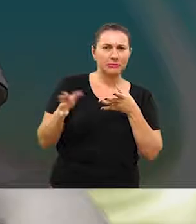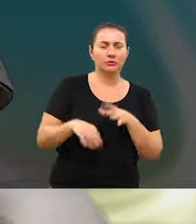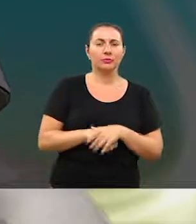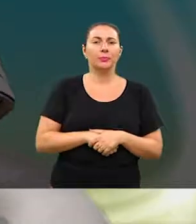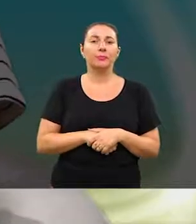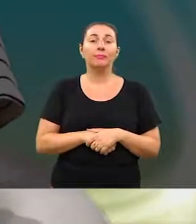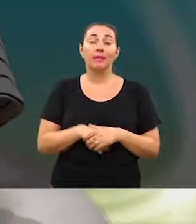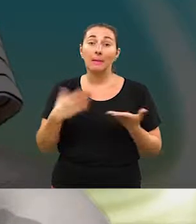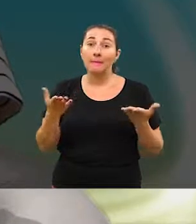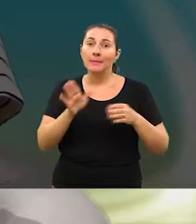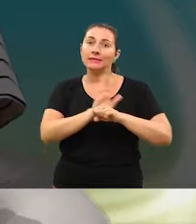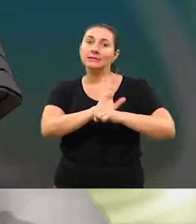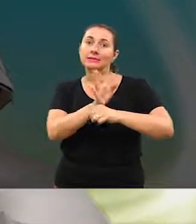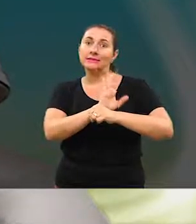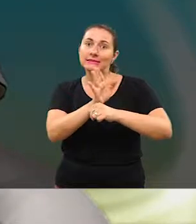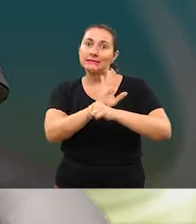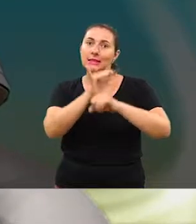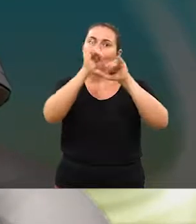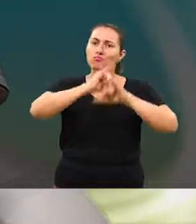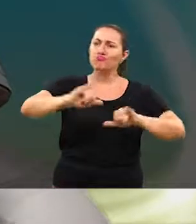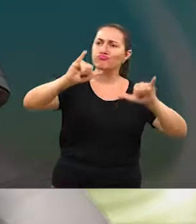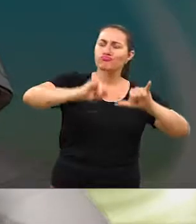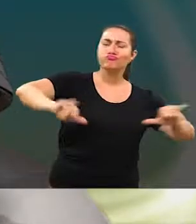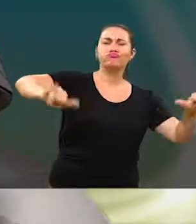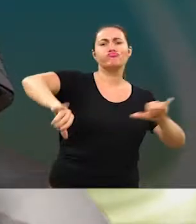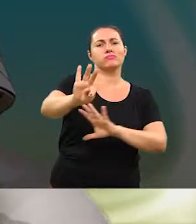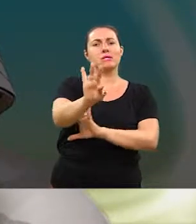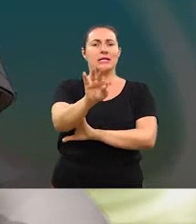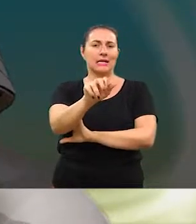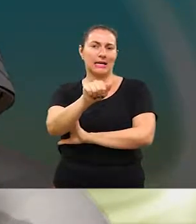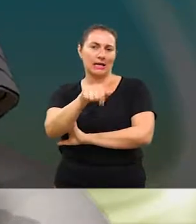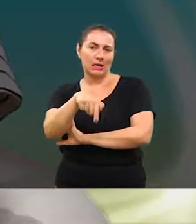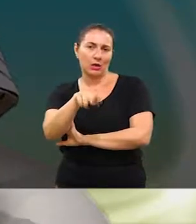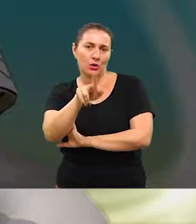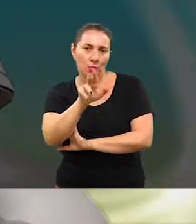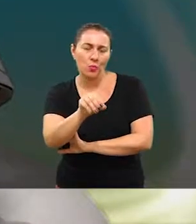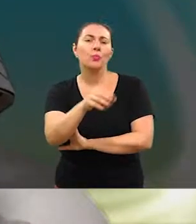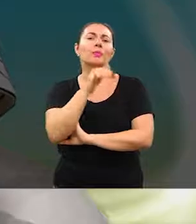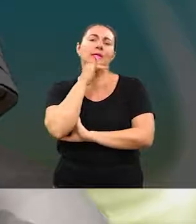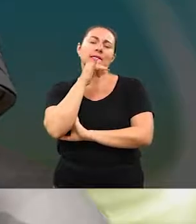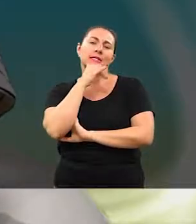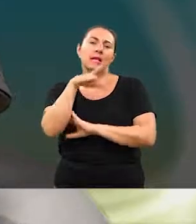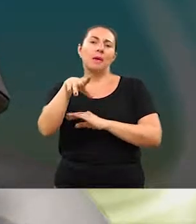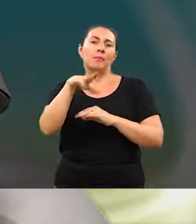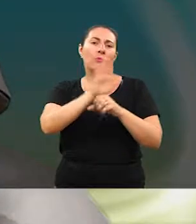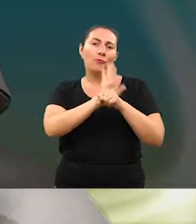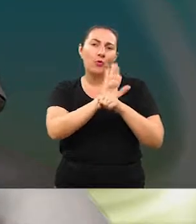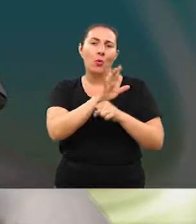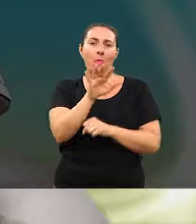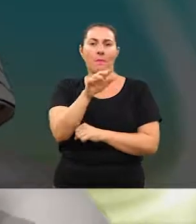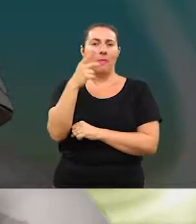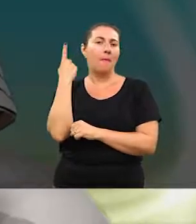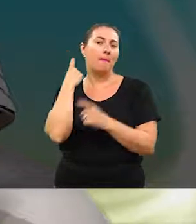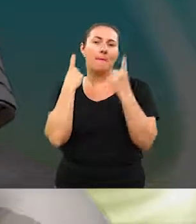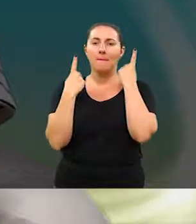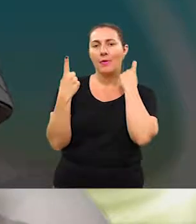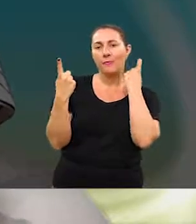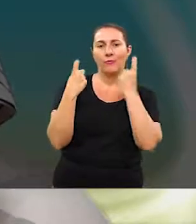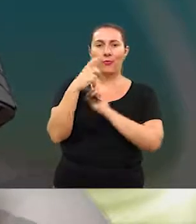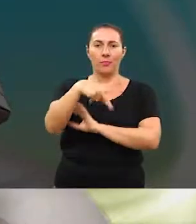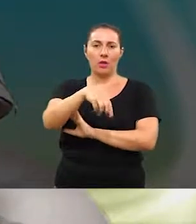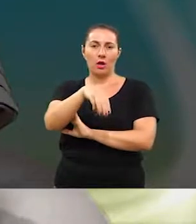Mas eu acho que sim, eu acho que o cinema ajudou muito também a difundir o tango, então tem vários exemplos. A gente tem o filme Perfume de Mulher, que é um